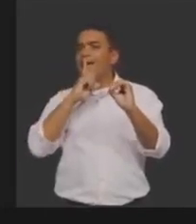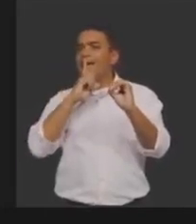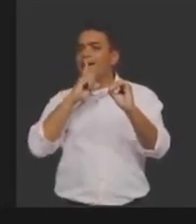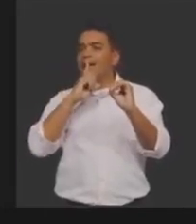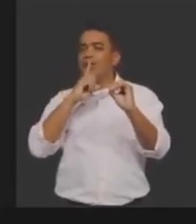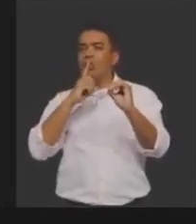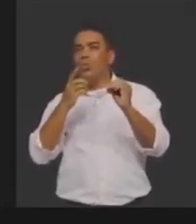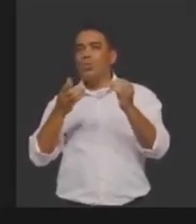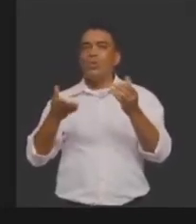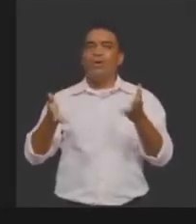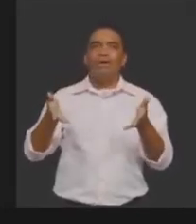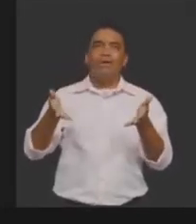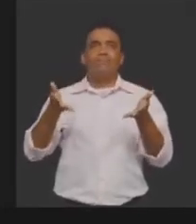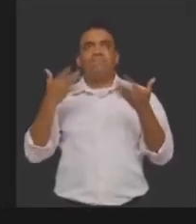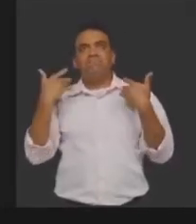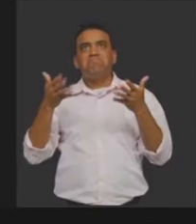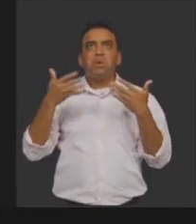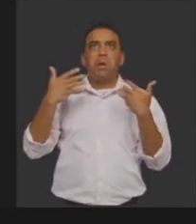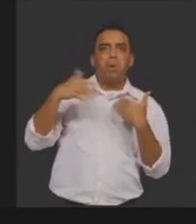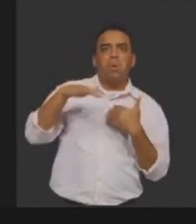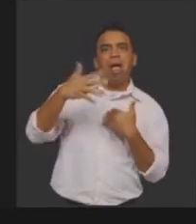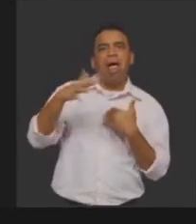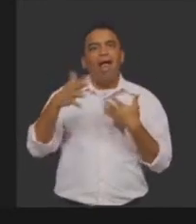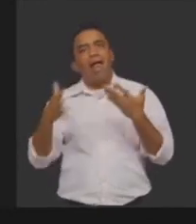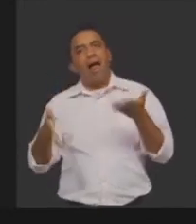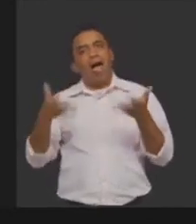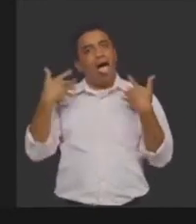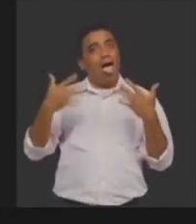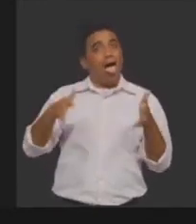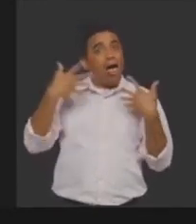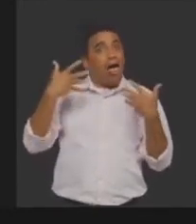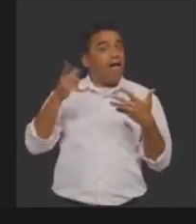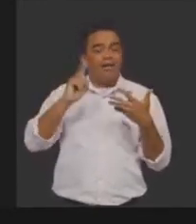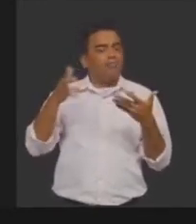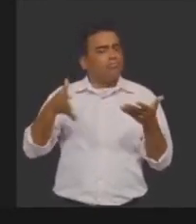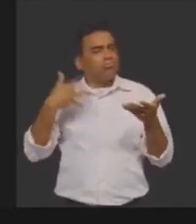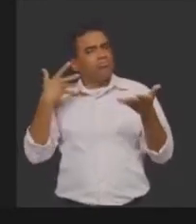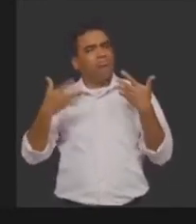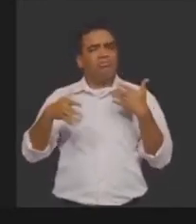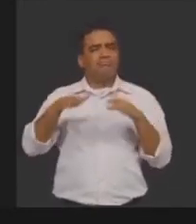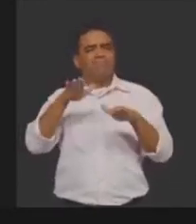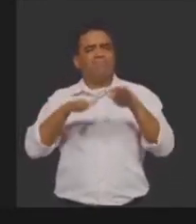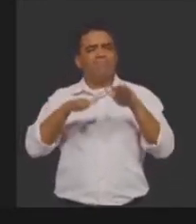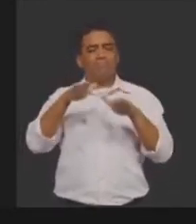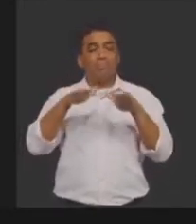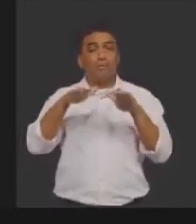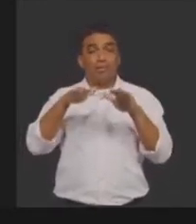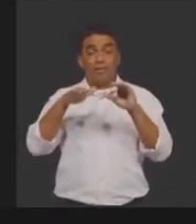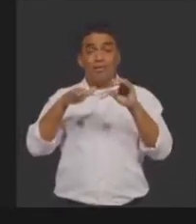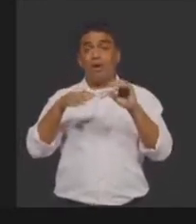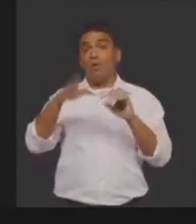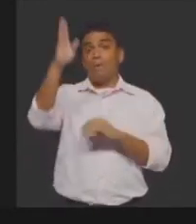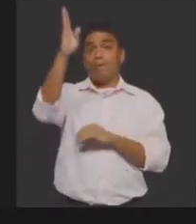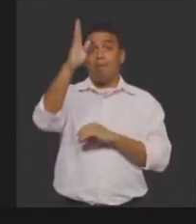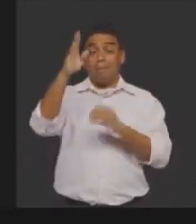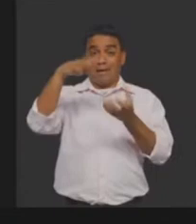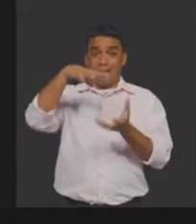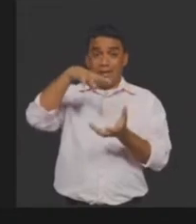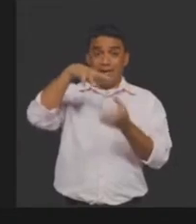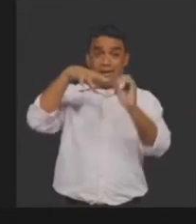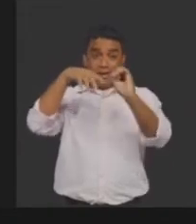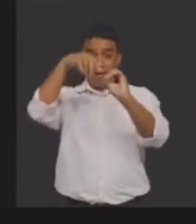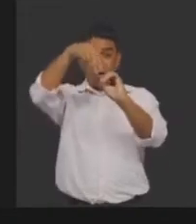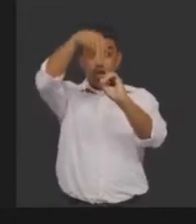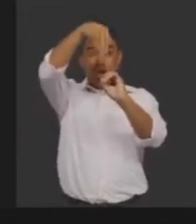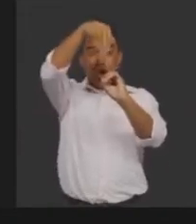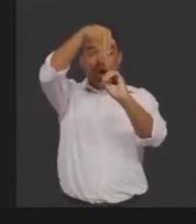ter os climas temperados do planeta. E finalmente lá nos polos, lá no norte e lá embaixo no sul do planeta,